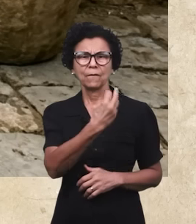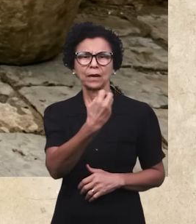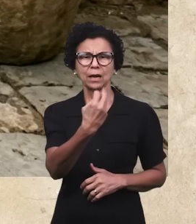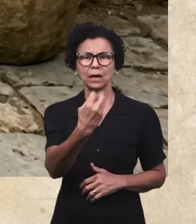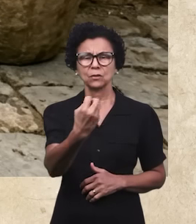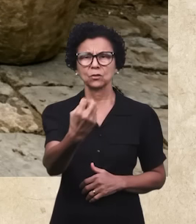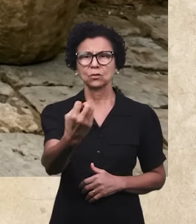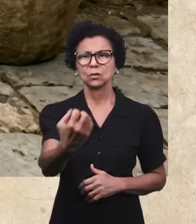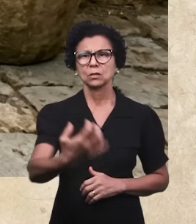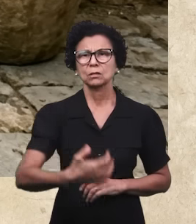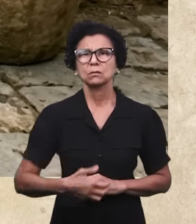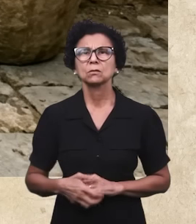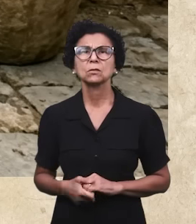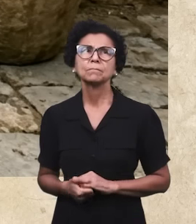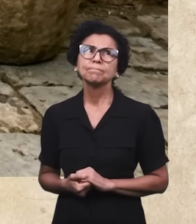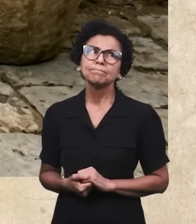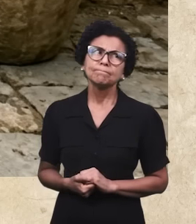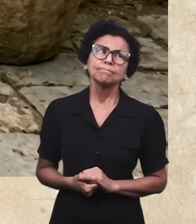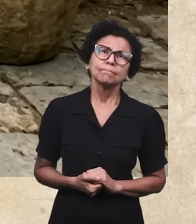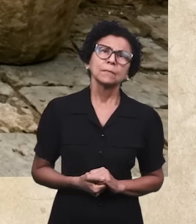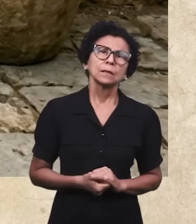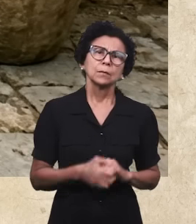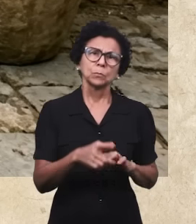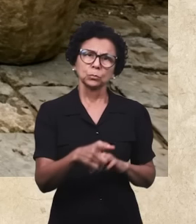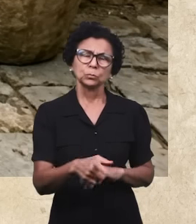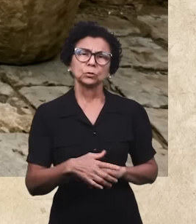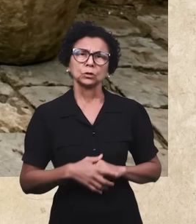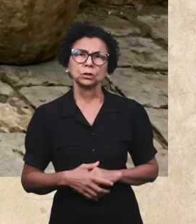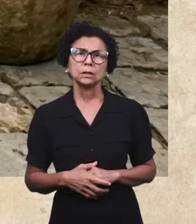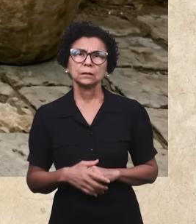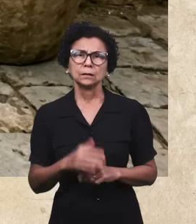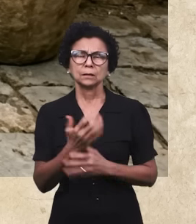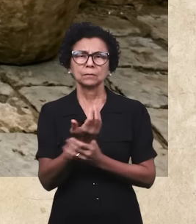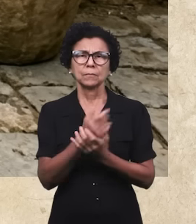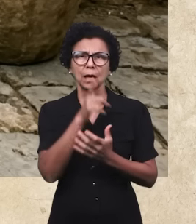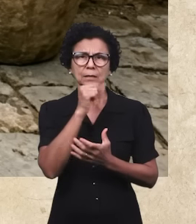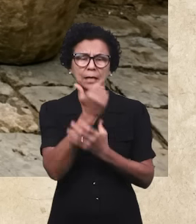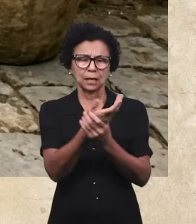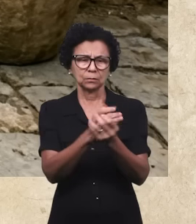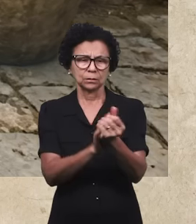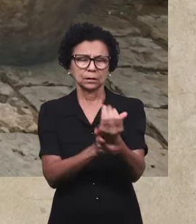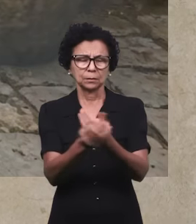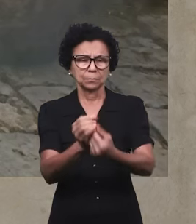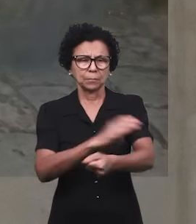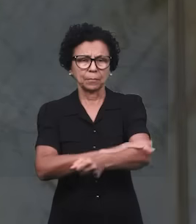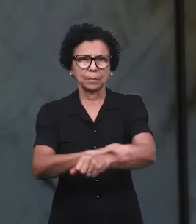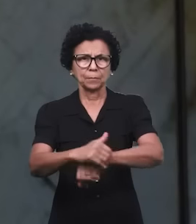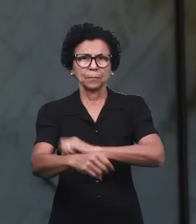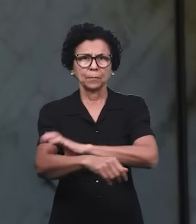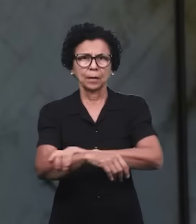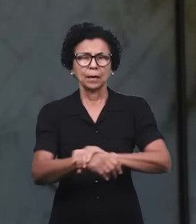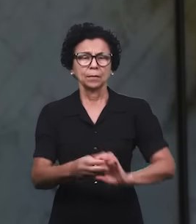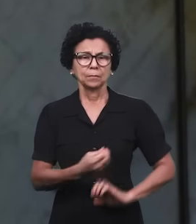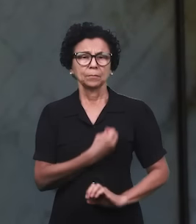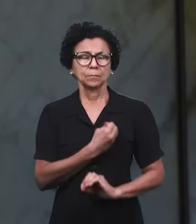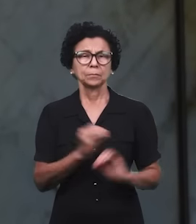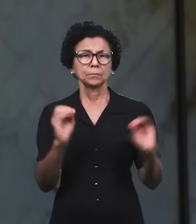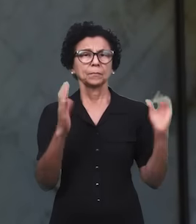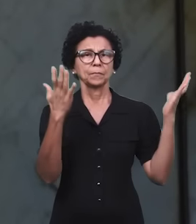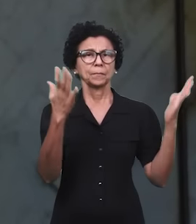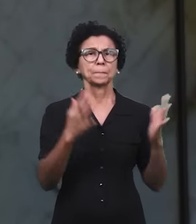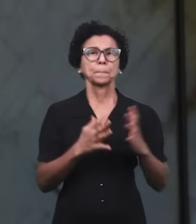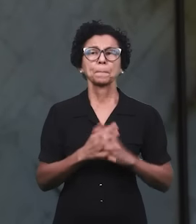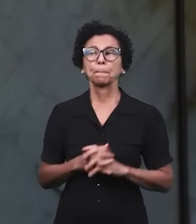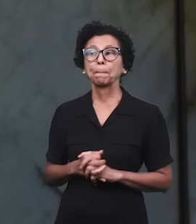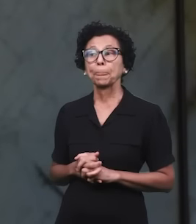poderiam então, digamos assim, se purificar para participar daquela festa. Agora, esses